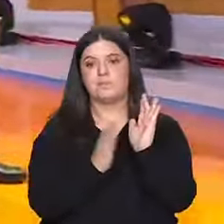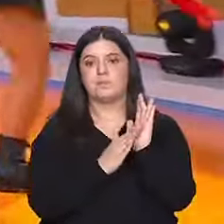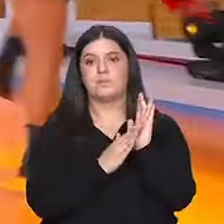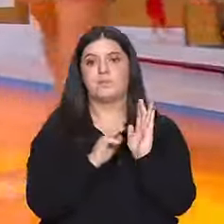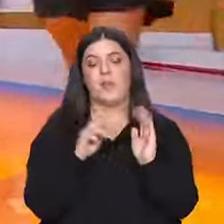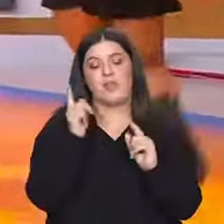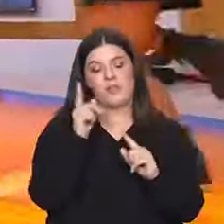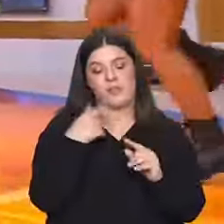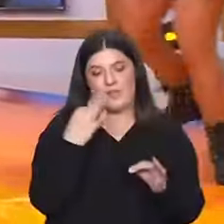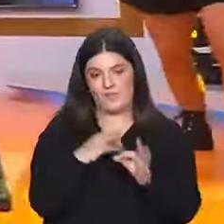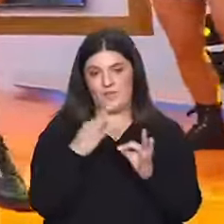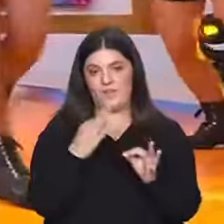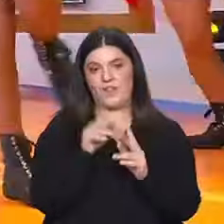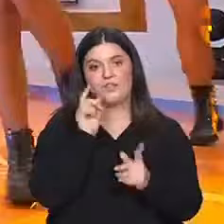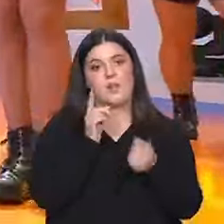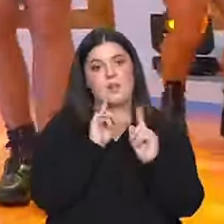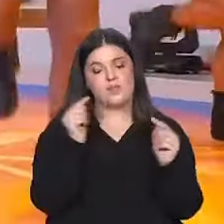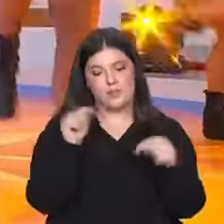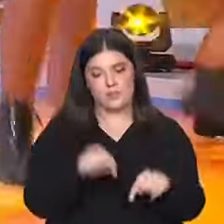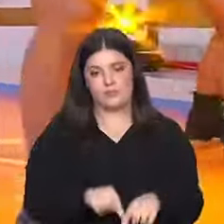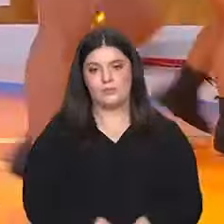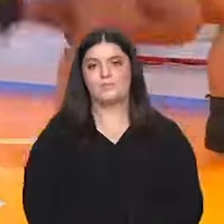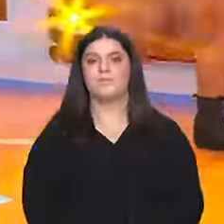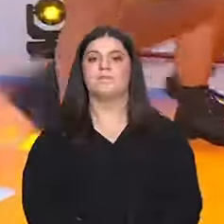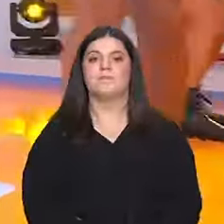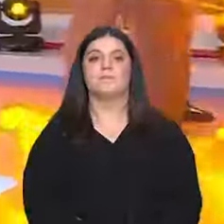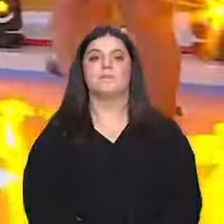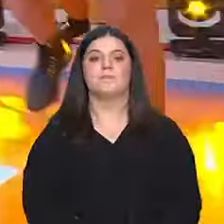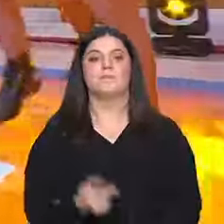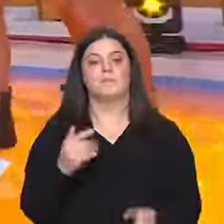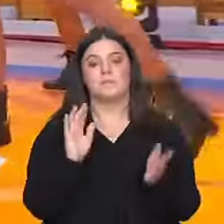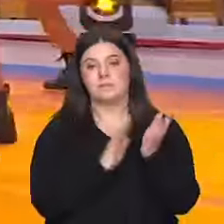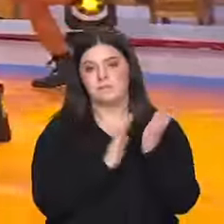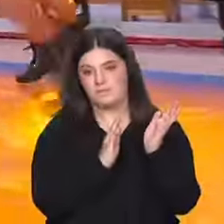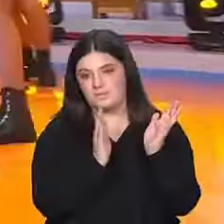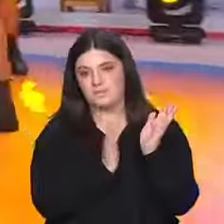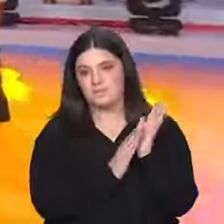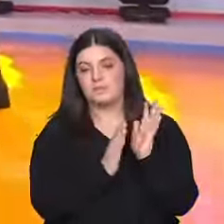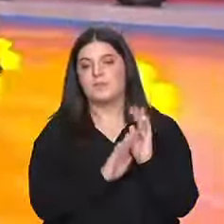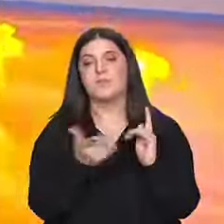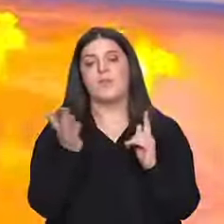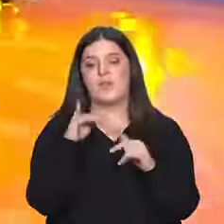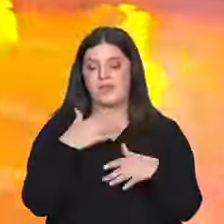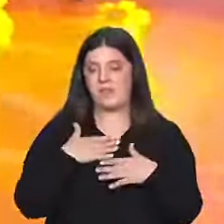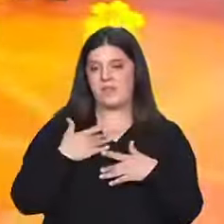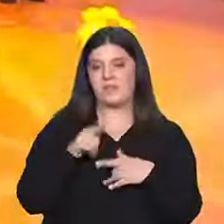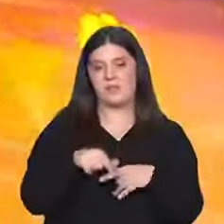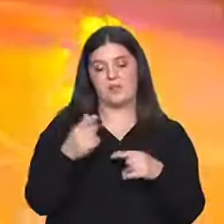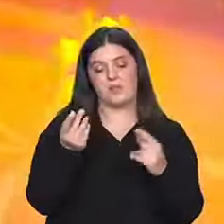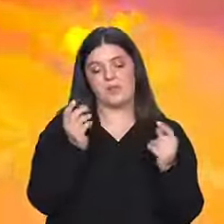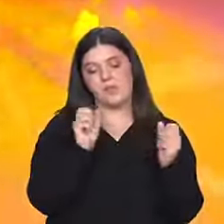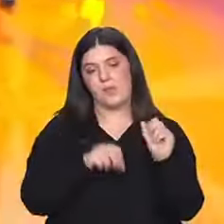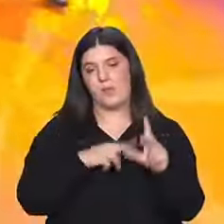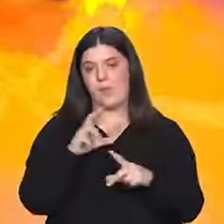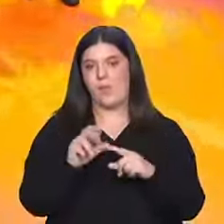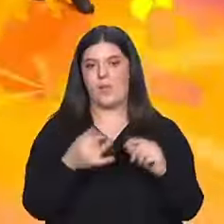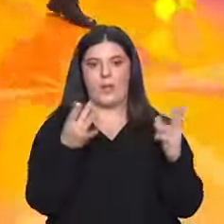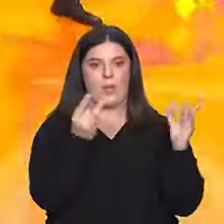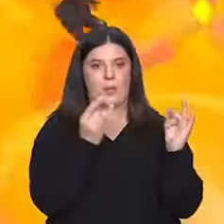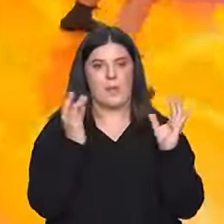de festa e animação. Bate na palma da mão, vem dançar comigo a modinha do